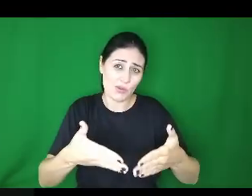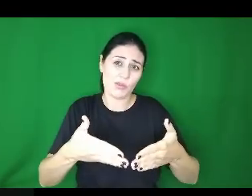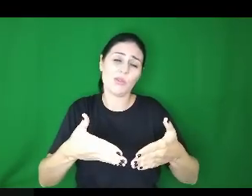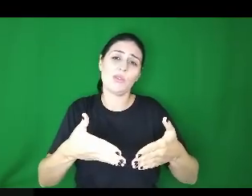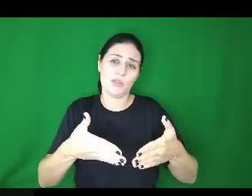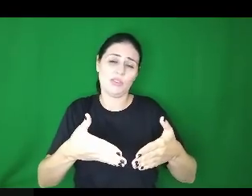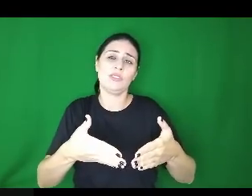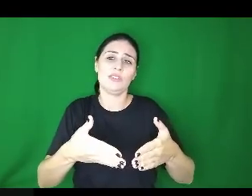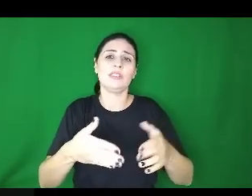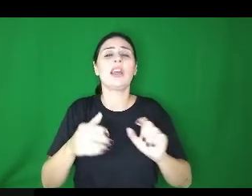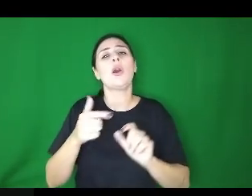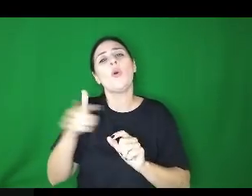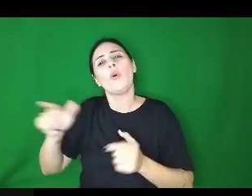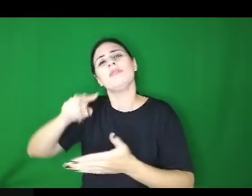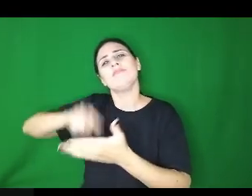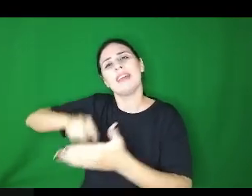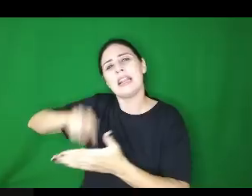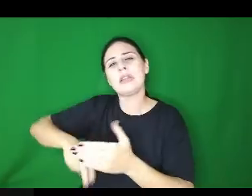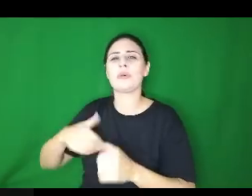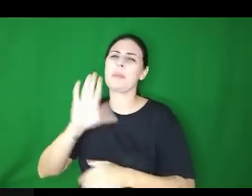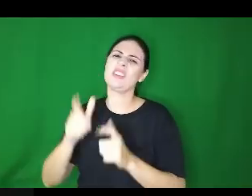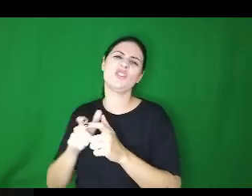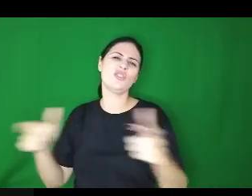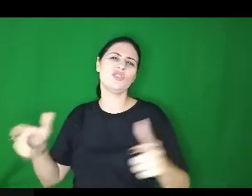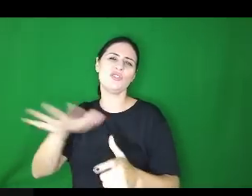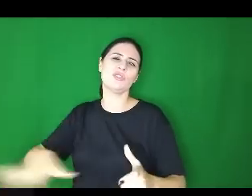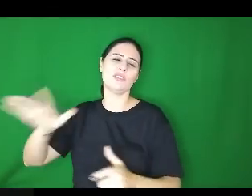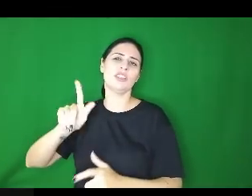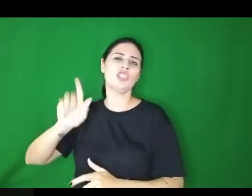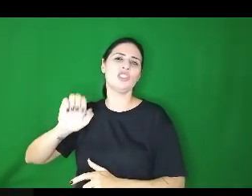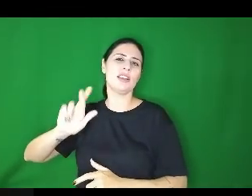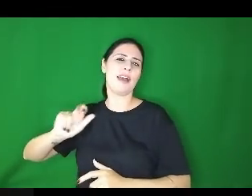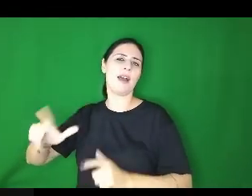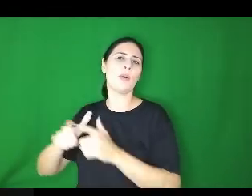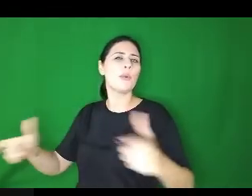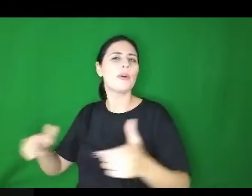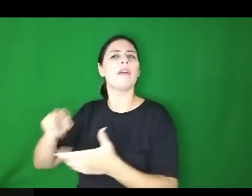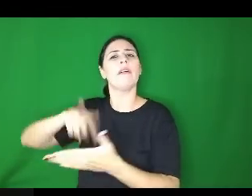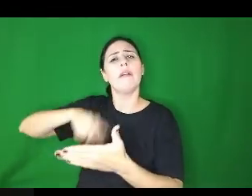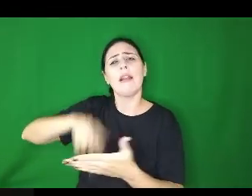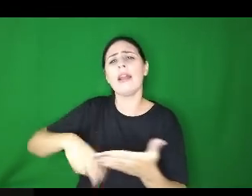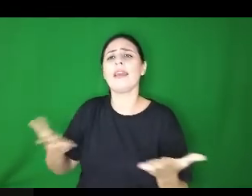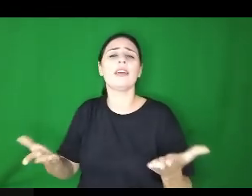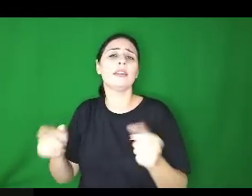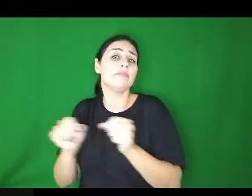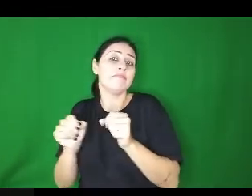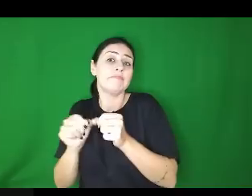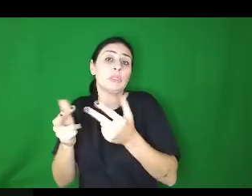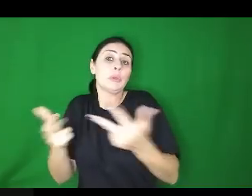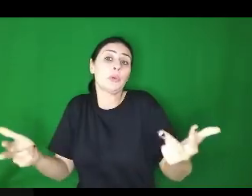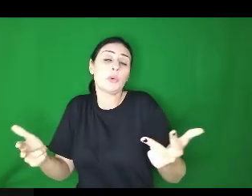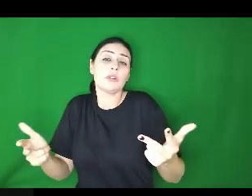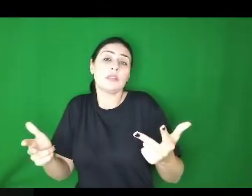qualitativamente, né, para que seja dentro de um conteúdo que sozinha a criança não teria condição de fazer.